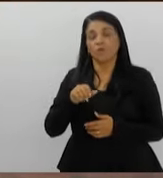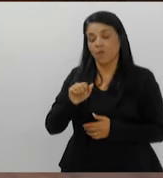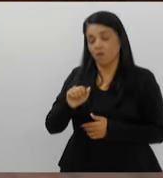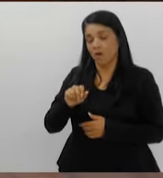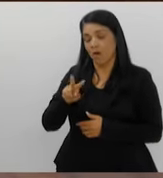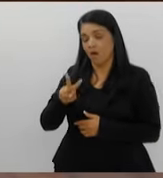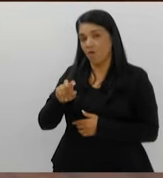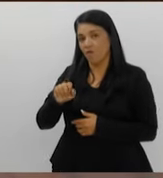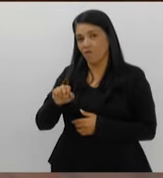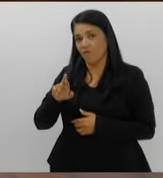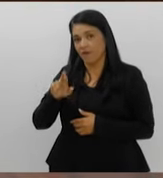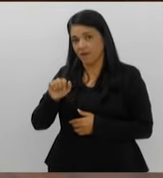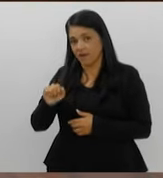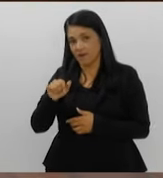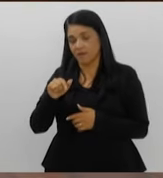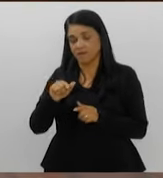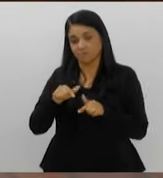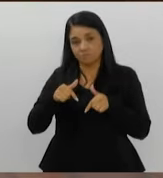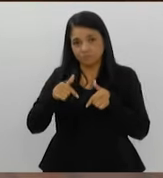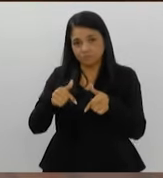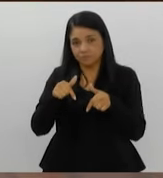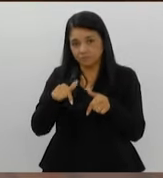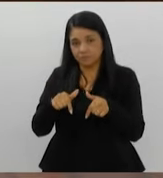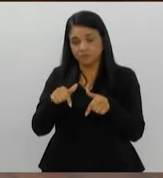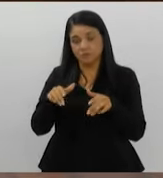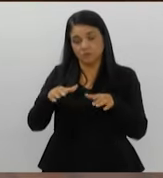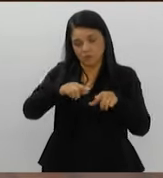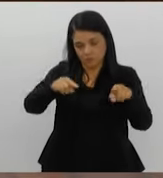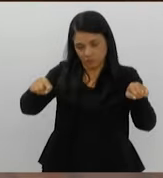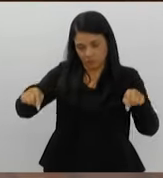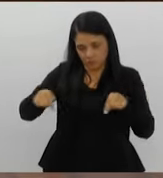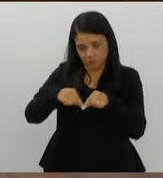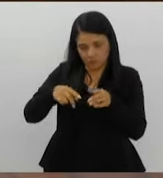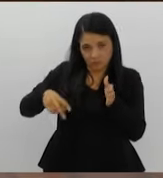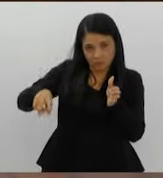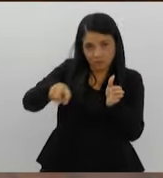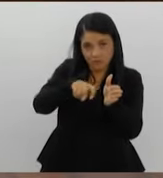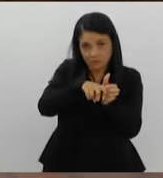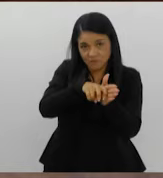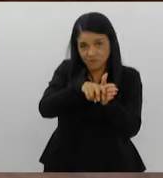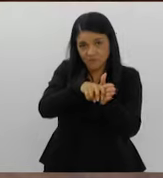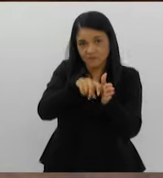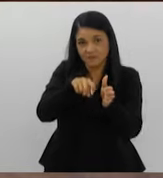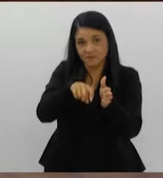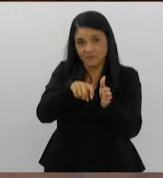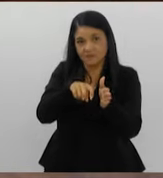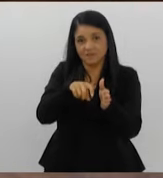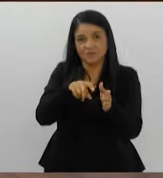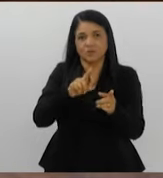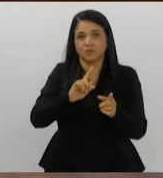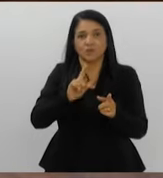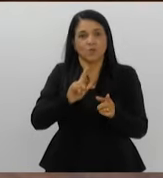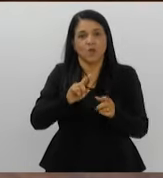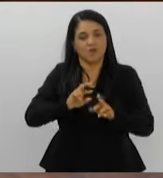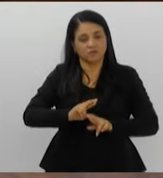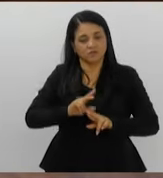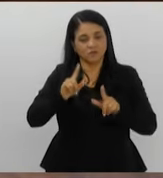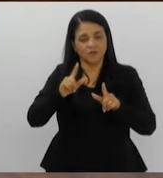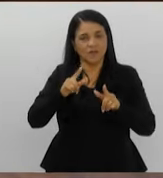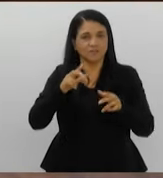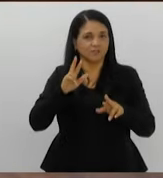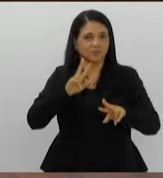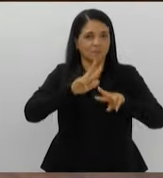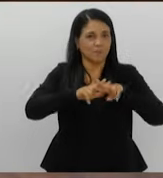de funcionamentos por aquele pátio era para estacionamento e não para fins de